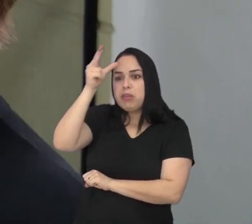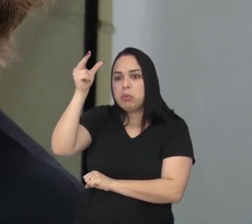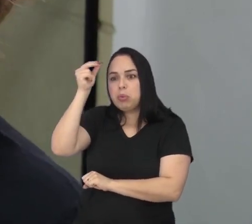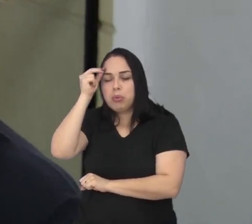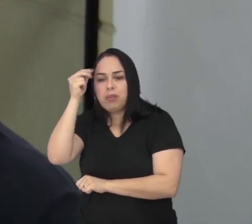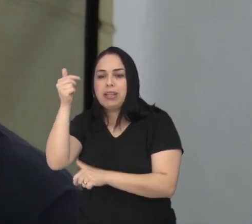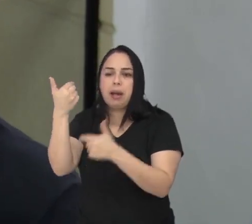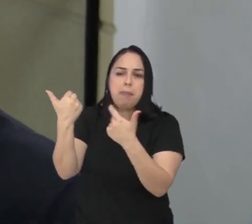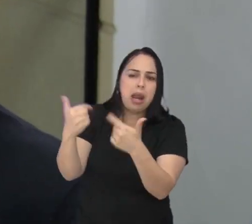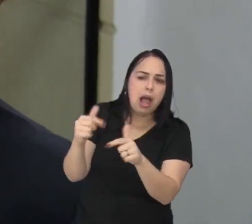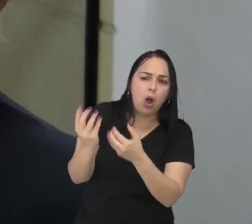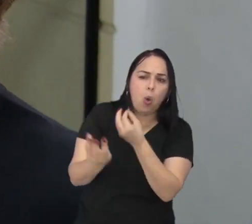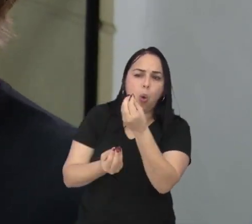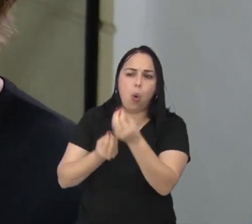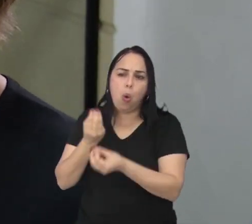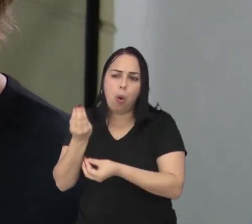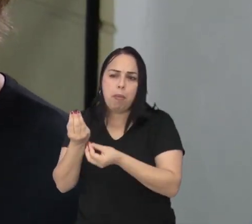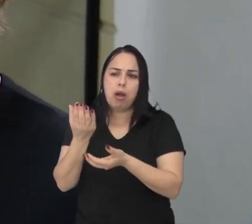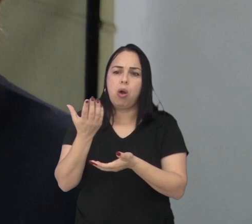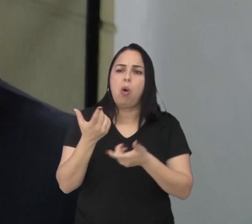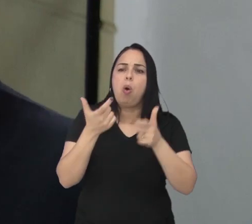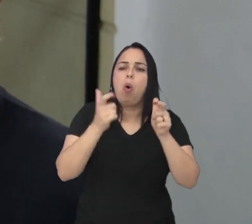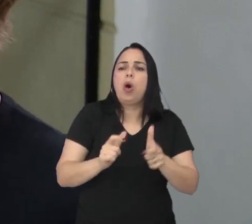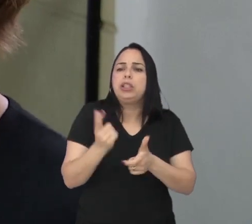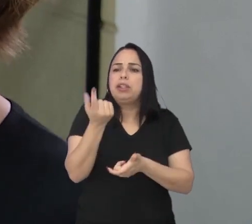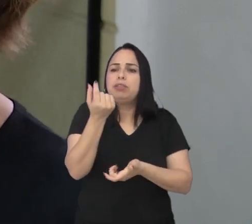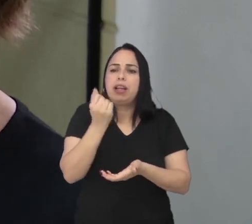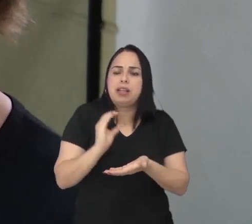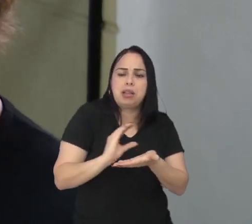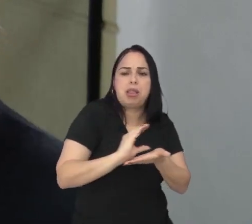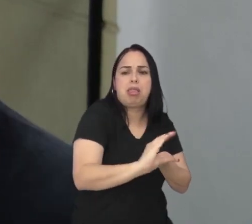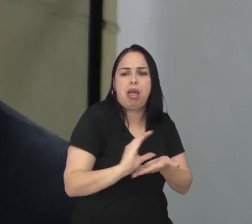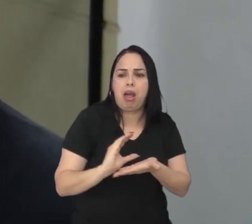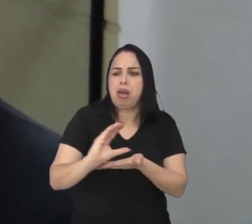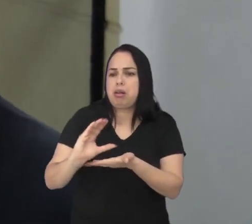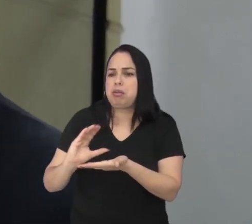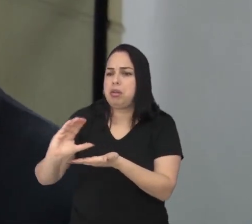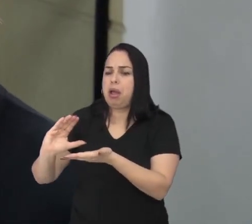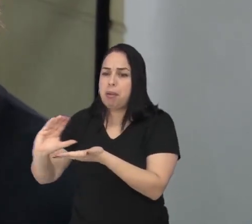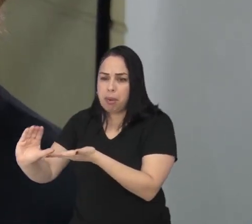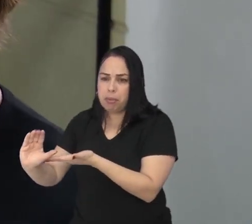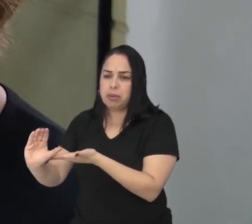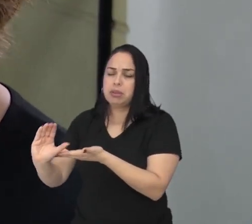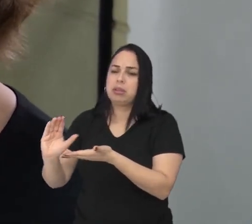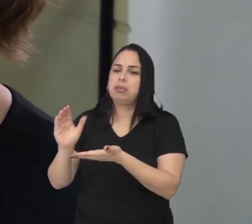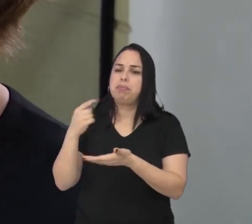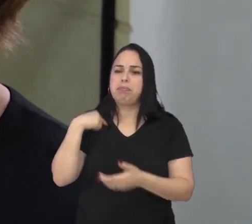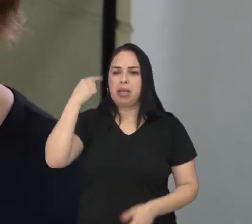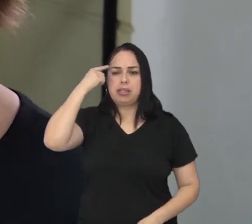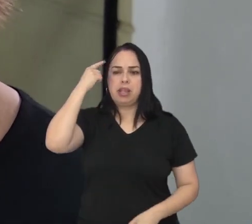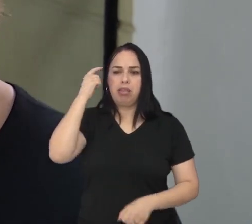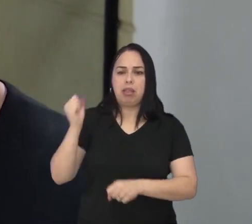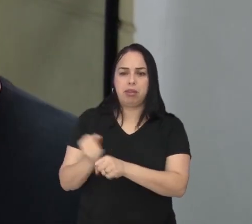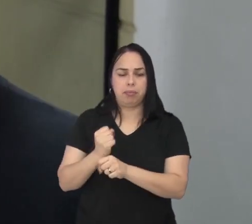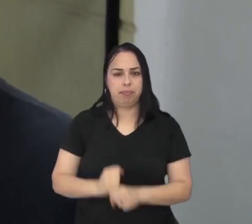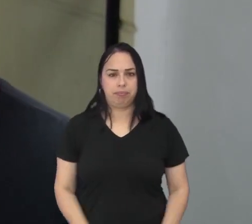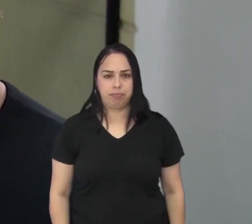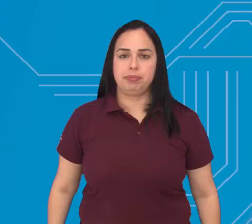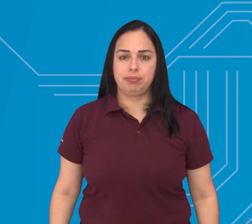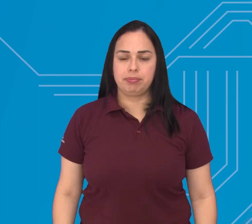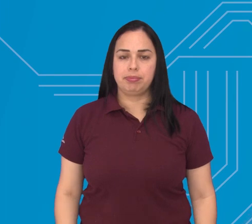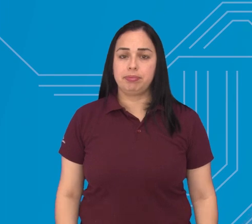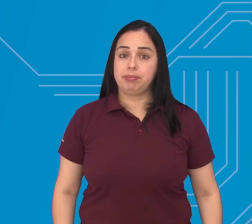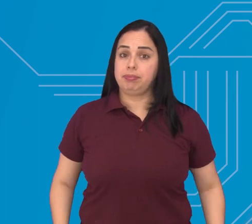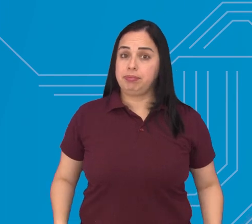a prefeitura vai fazer os investimentos, tanto do ponto de vista social, como também das